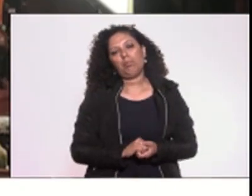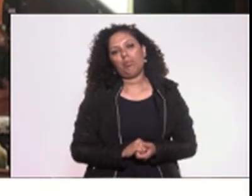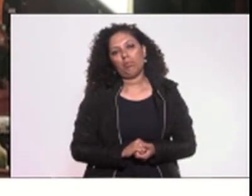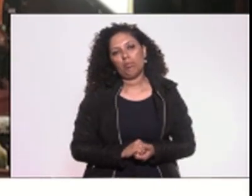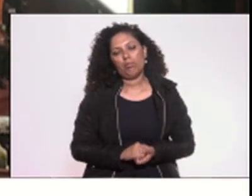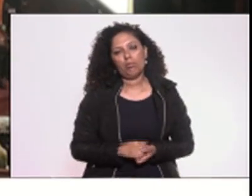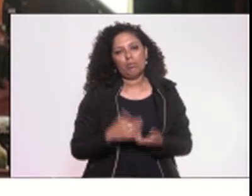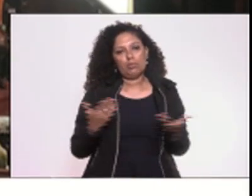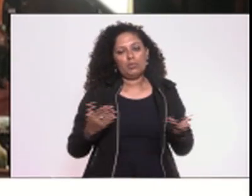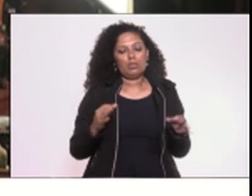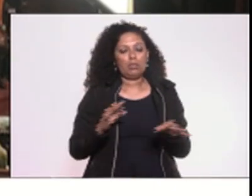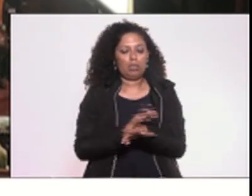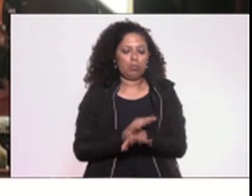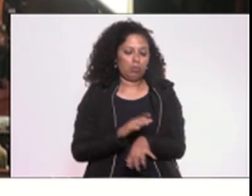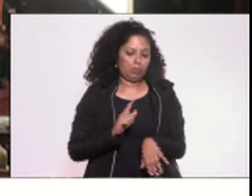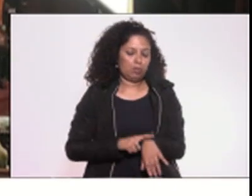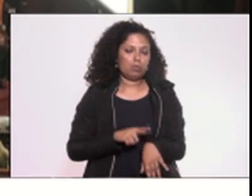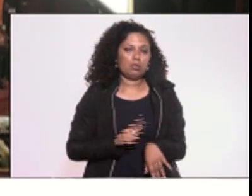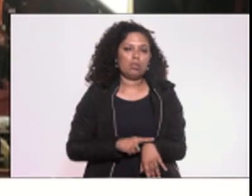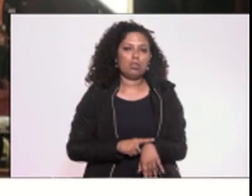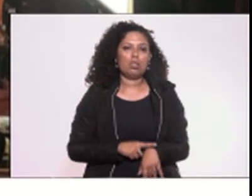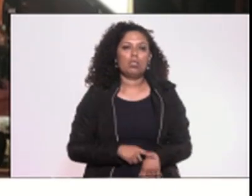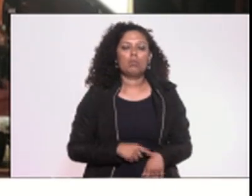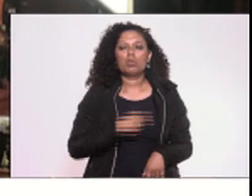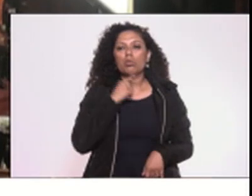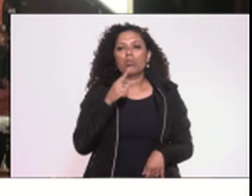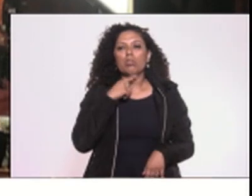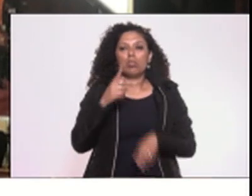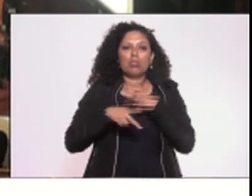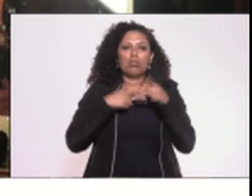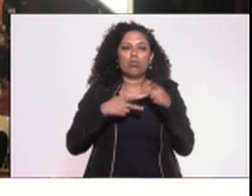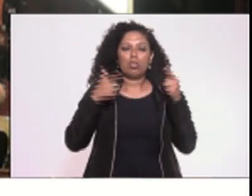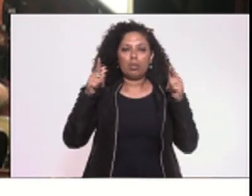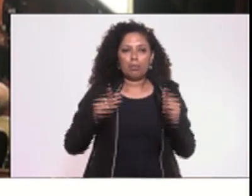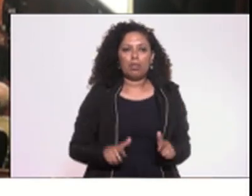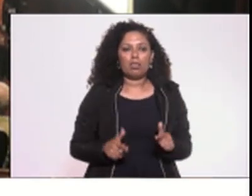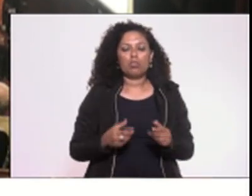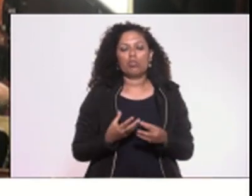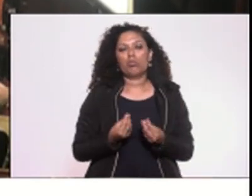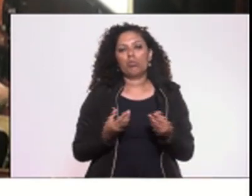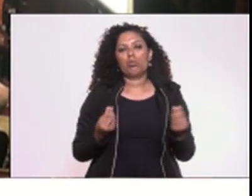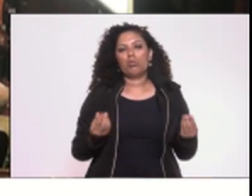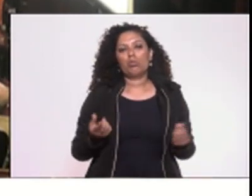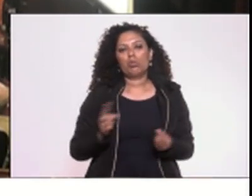Bom, gente, acabou meu tempo, 10 minutos, não dá para fazer uma defesa